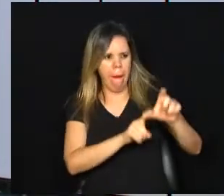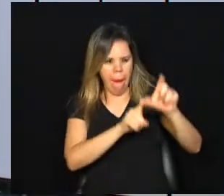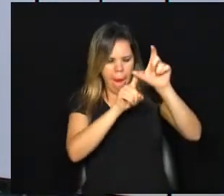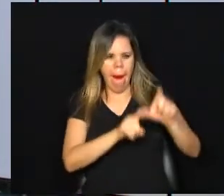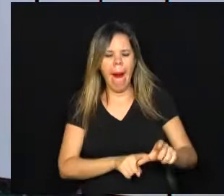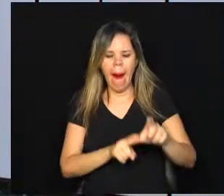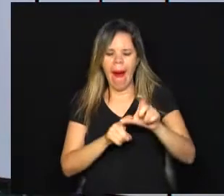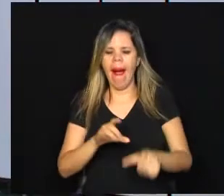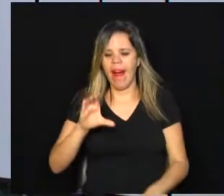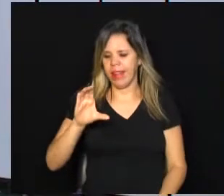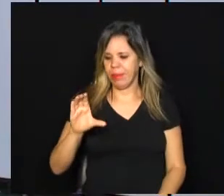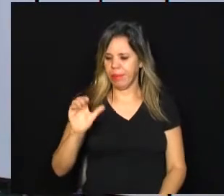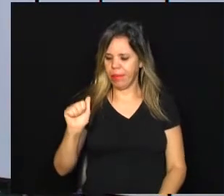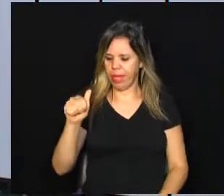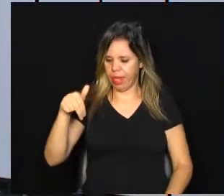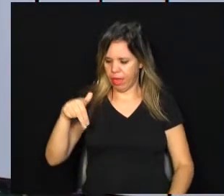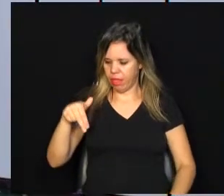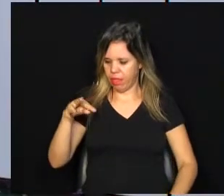que é o grande